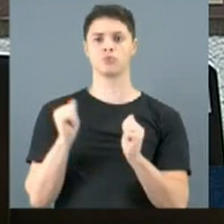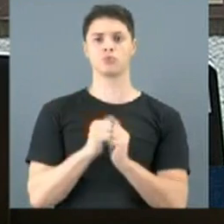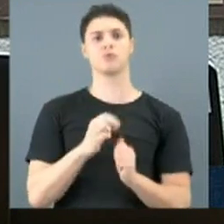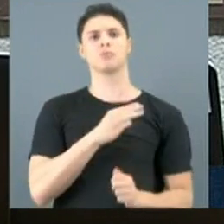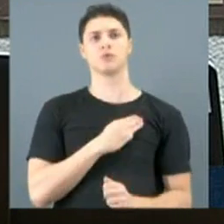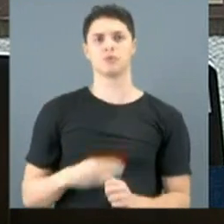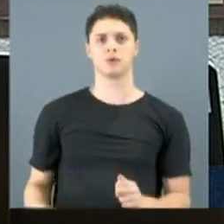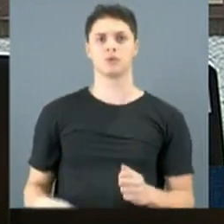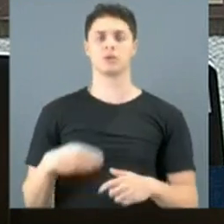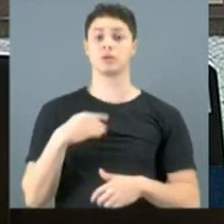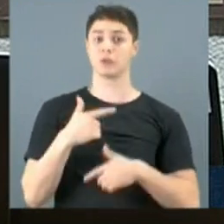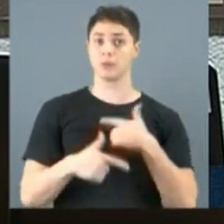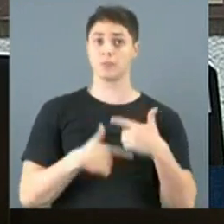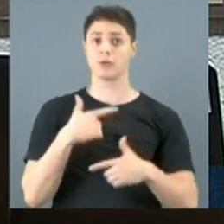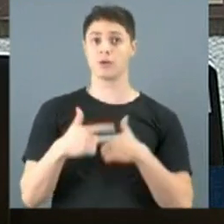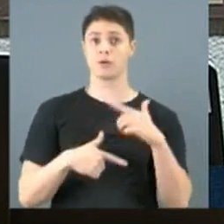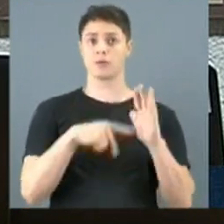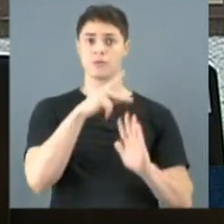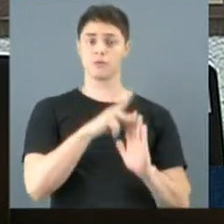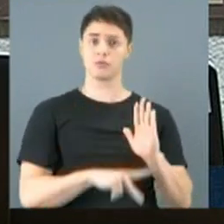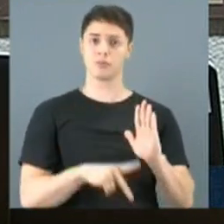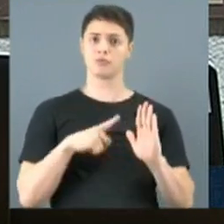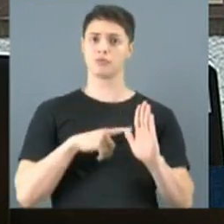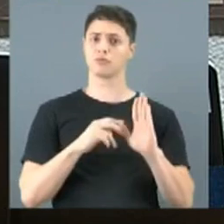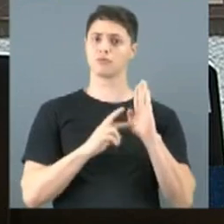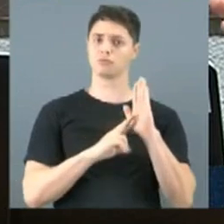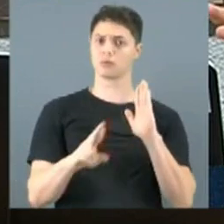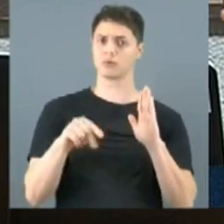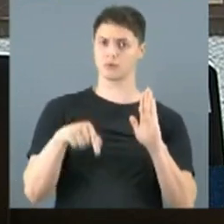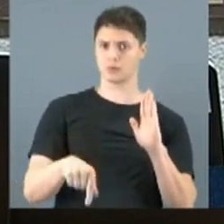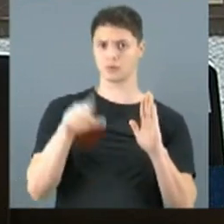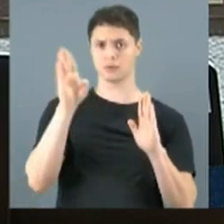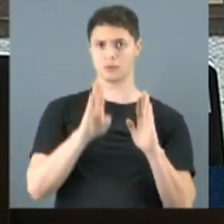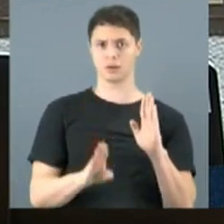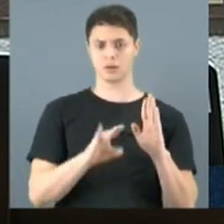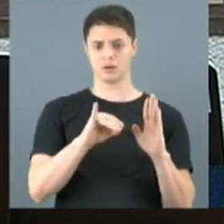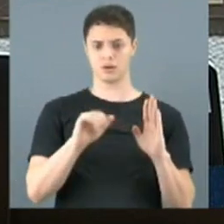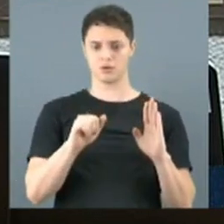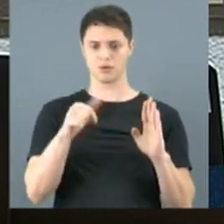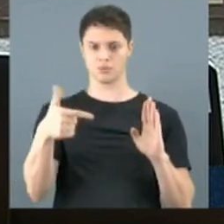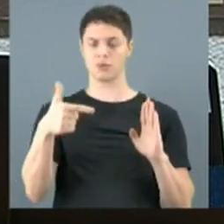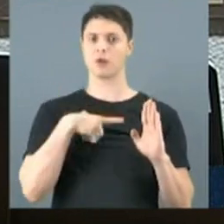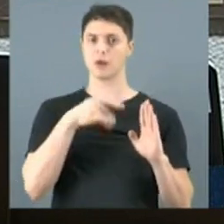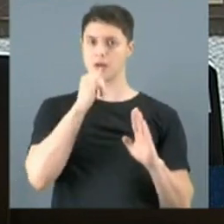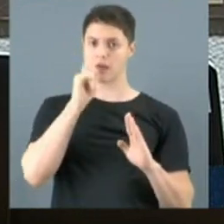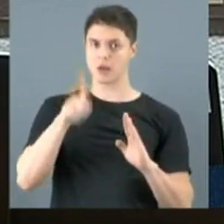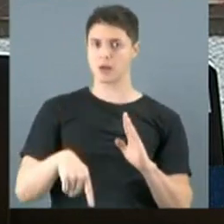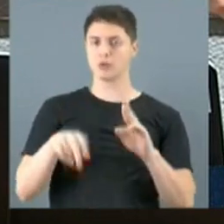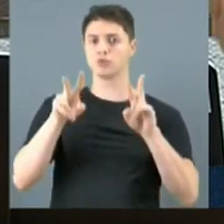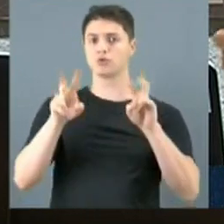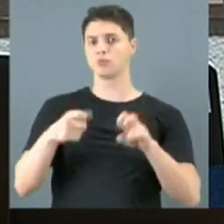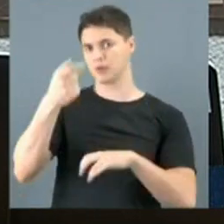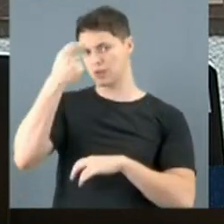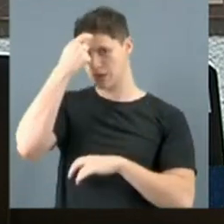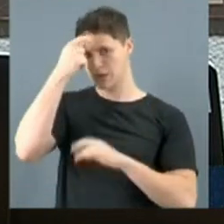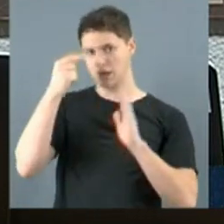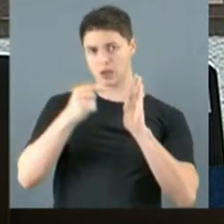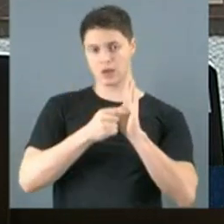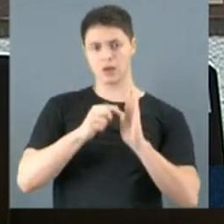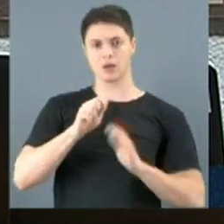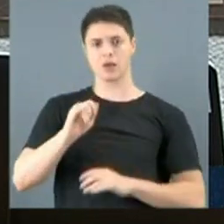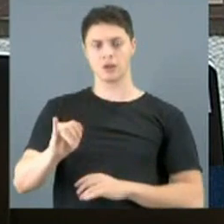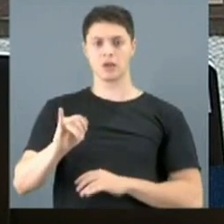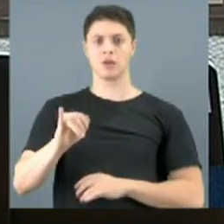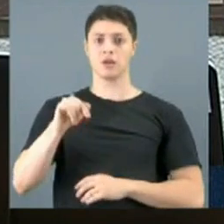trabalhando, inclusive em programas que deram muito resultado no Brasil, como o IA2, Inovação Aberta e Inteligência Artificial, financiado pela FINEP, na minha